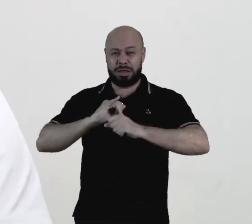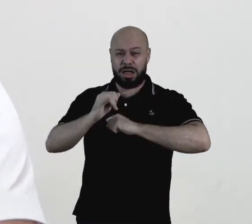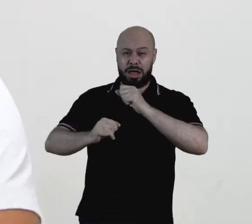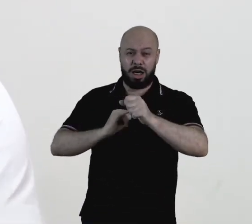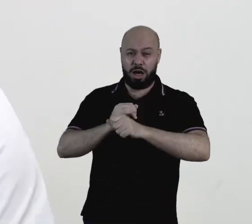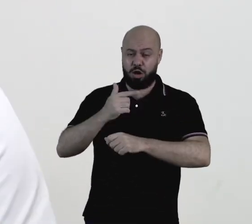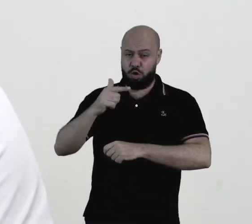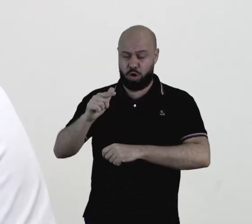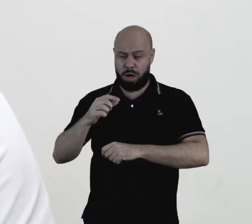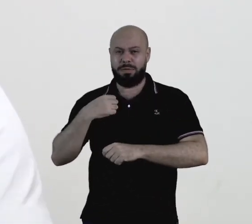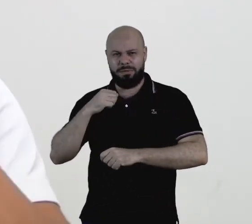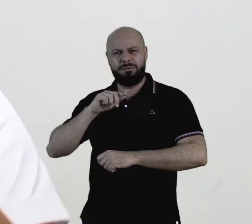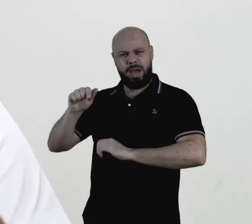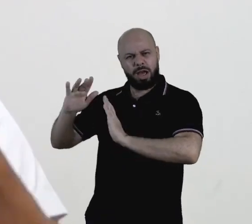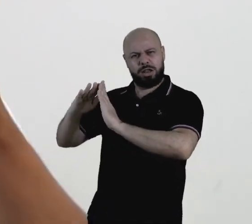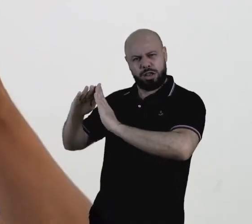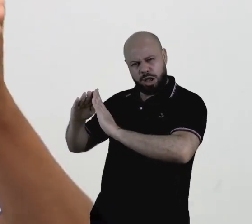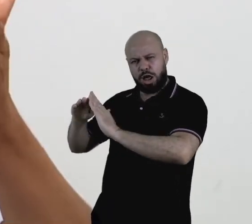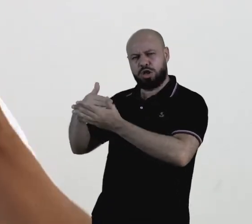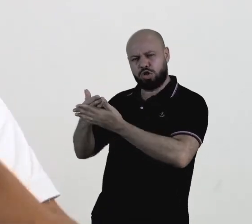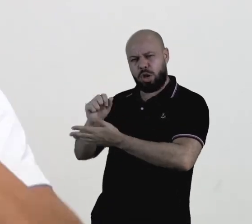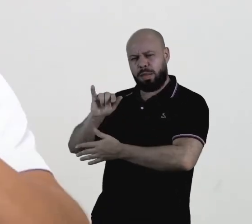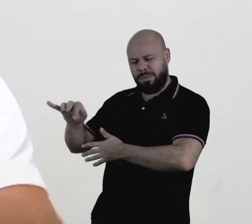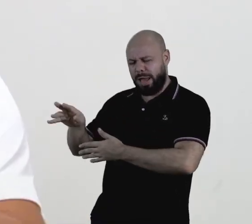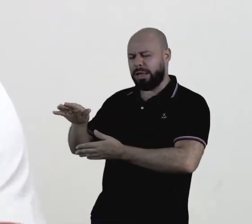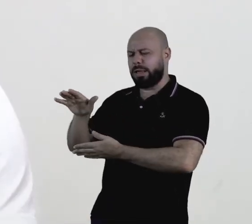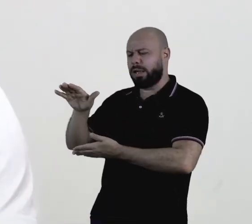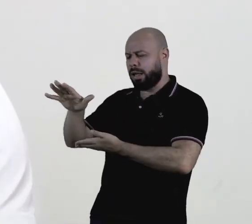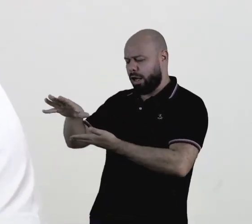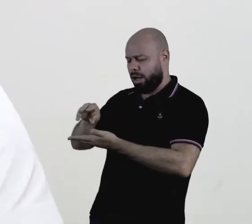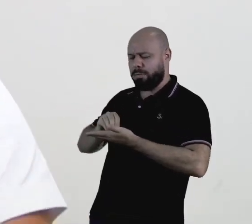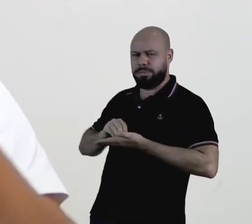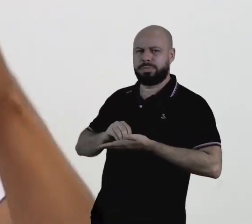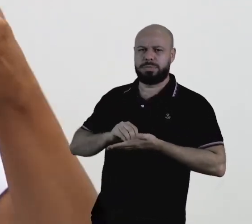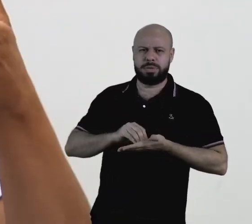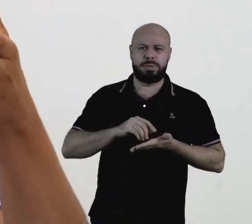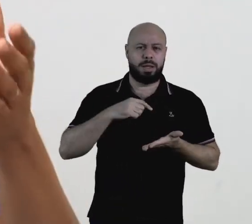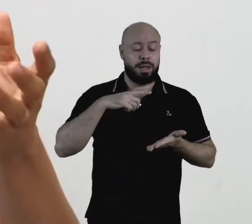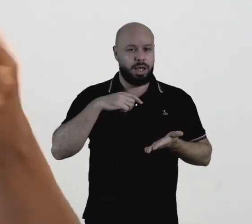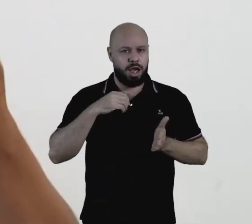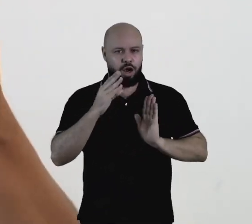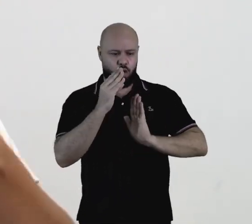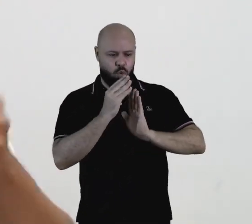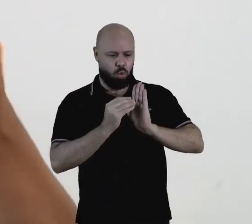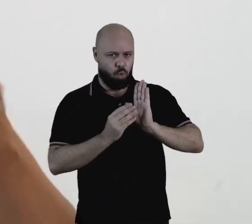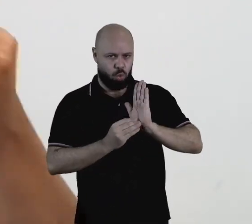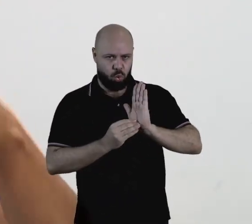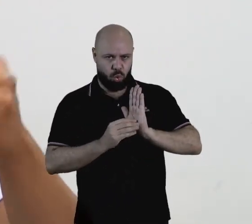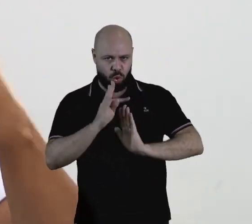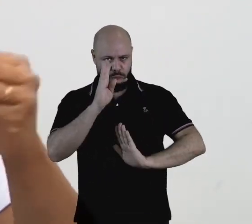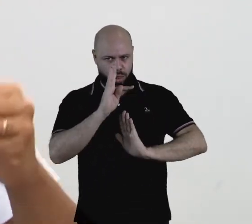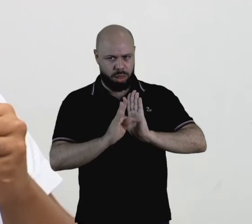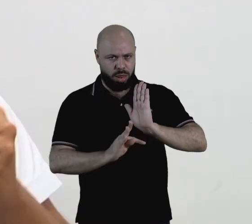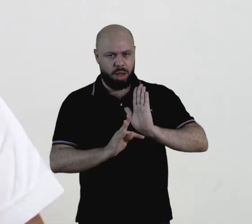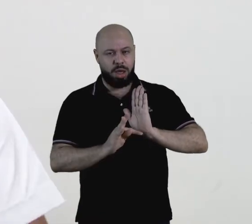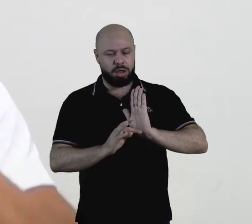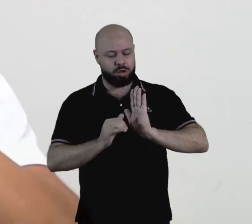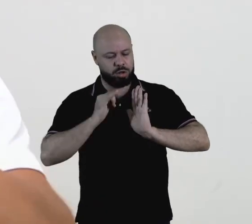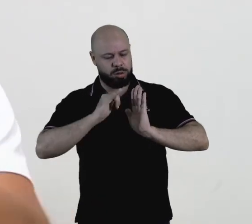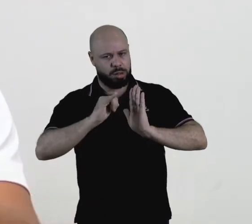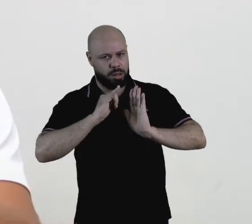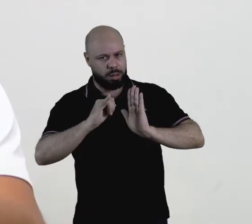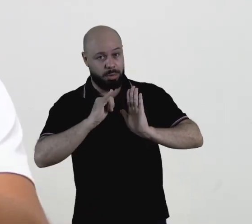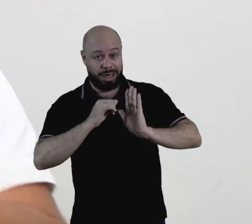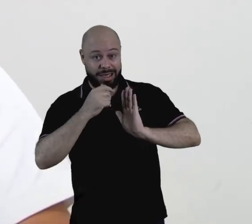internet, corre na escola, pega o material impresso. Lembrando que o conteúdo de texto, o conteúdo de informações, ele